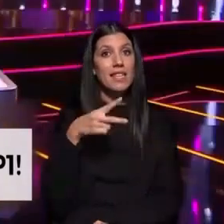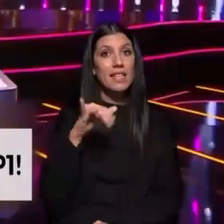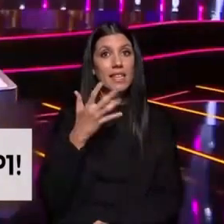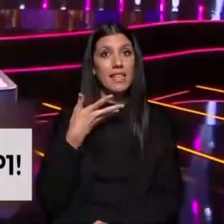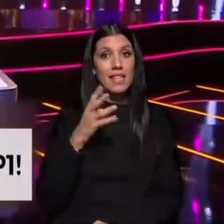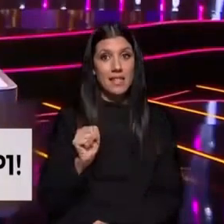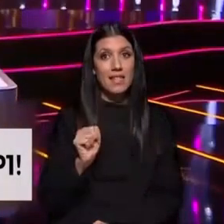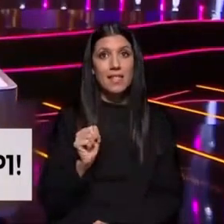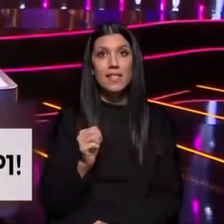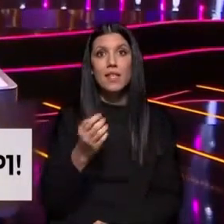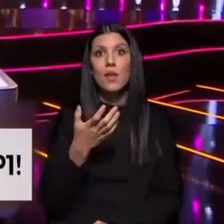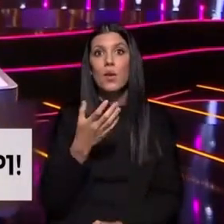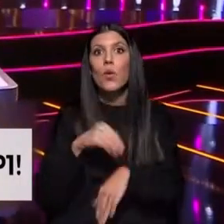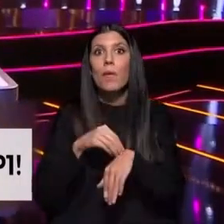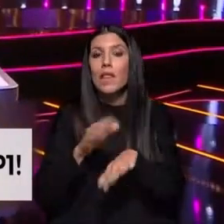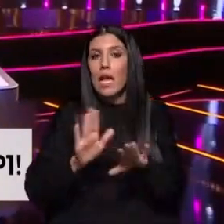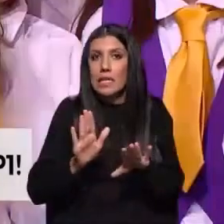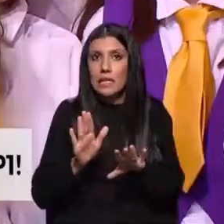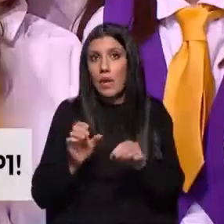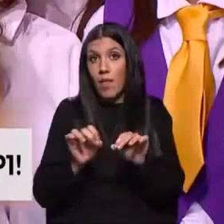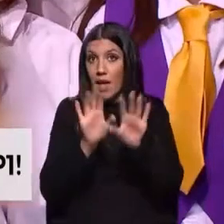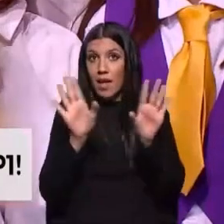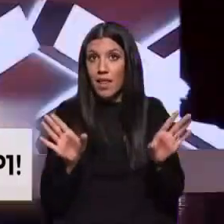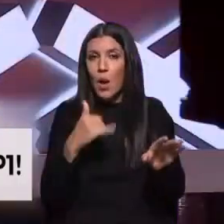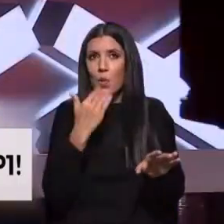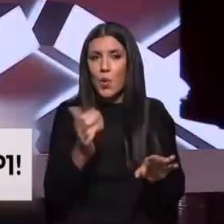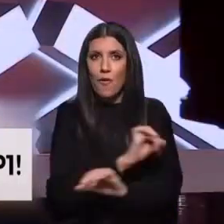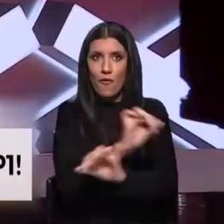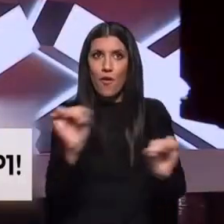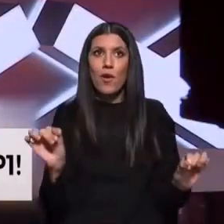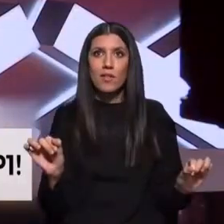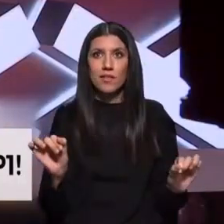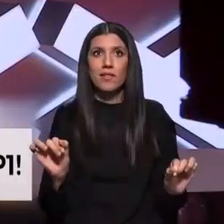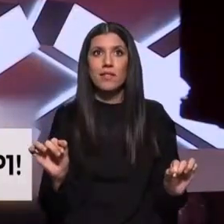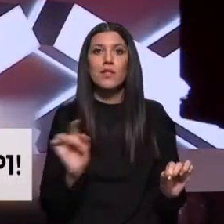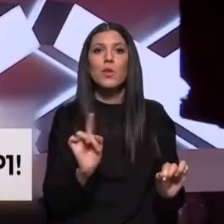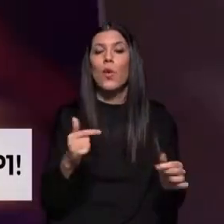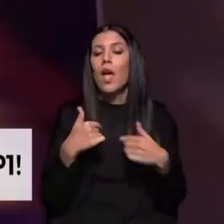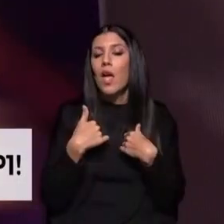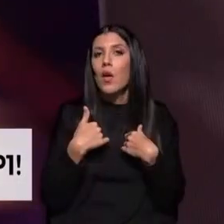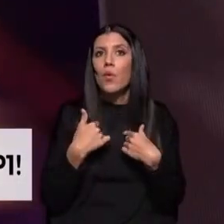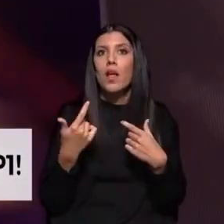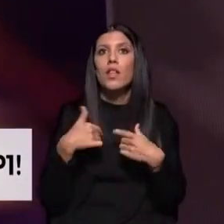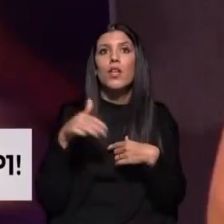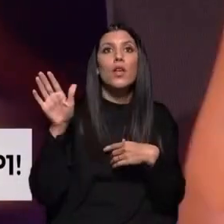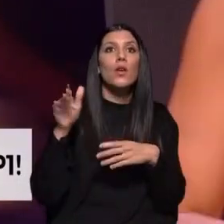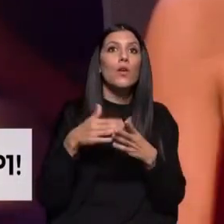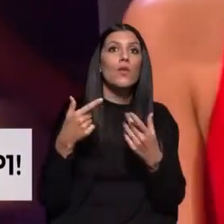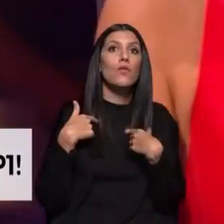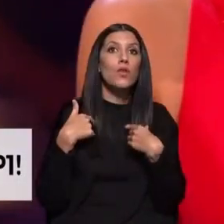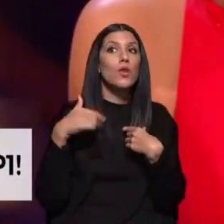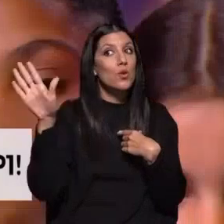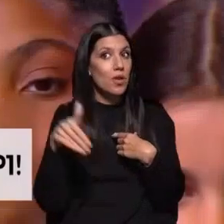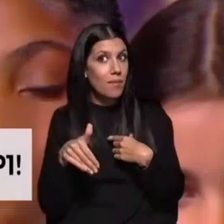dizer, eu não quero dizer muito, mas porque acho que é óbvio o vosso talento. Isto não se trata de ser suspeito que foram o meu cartão dourado ou deixaram de ser.